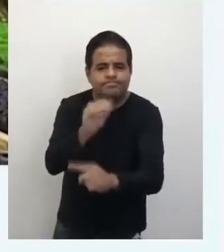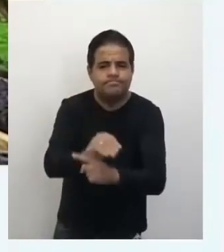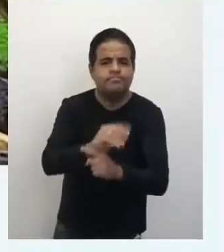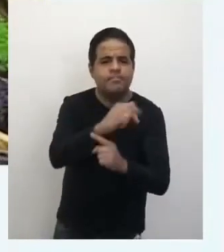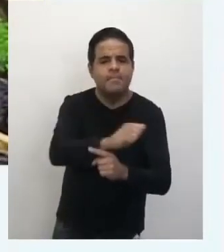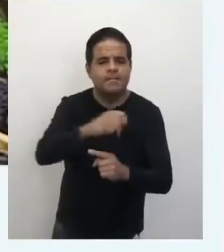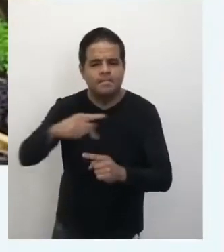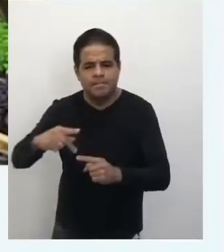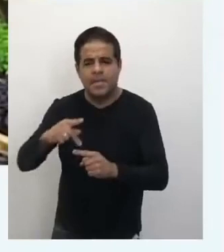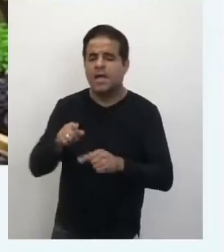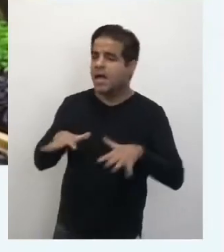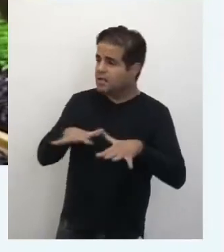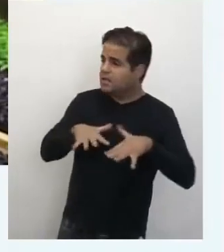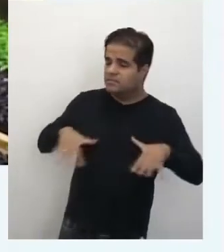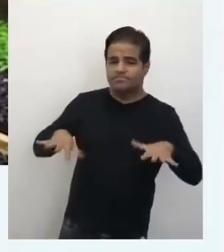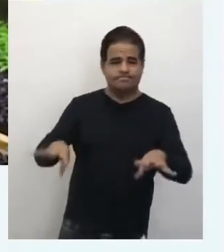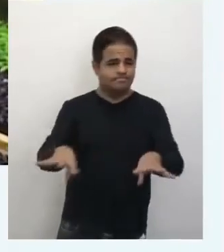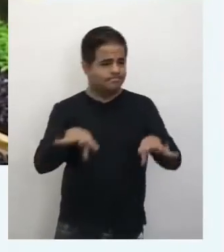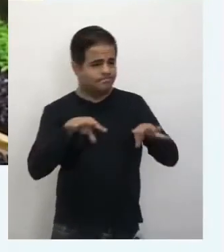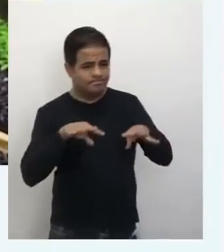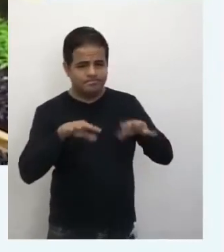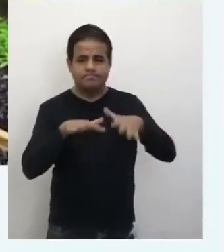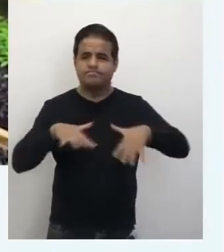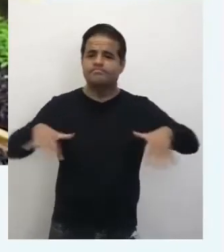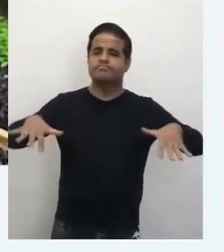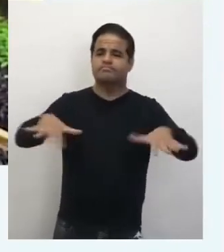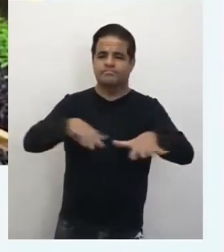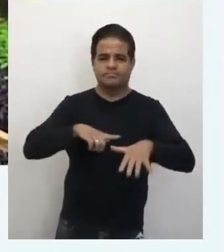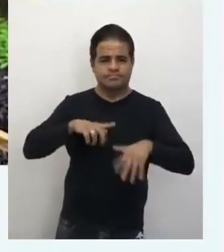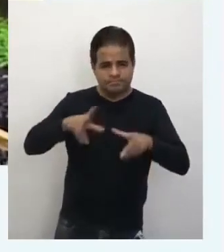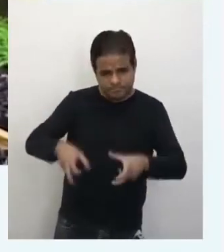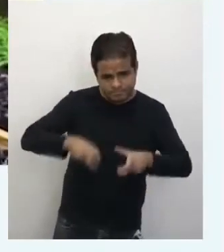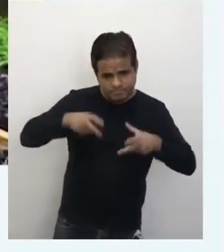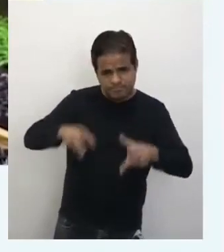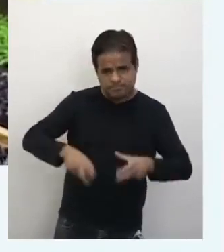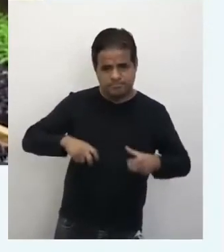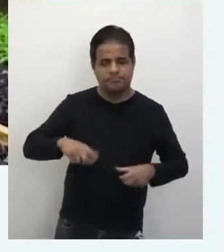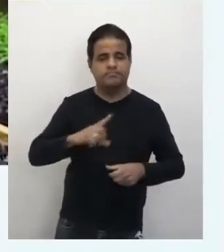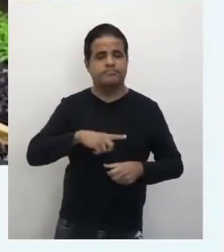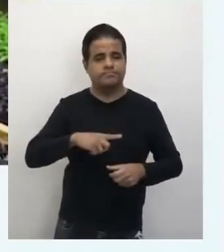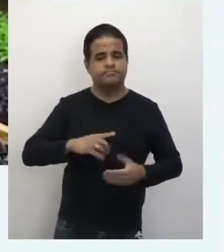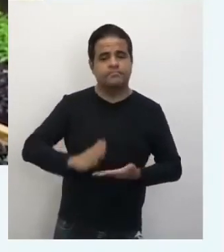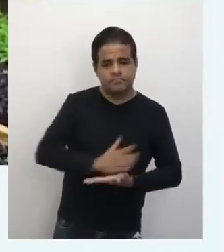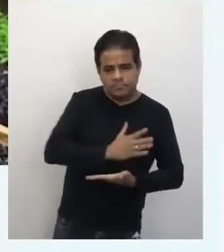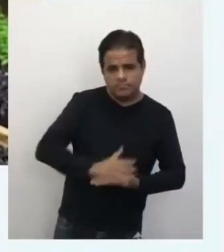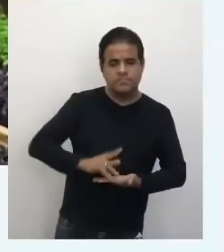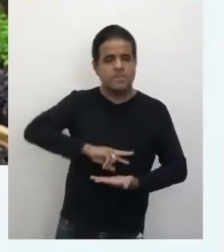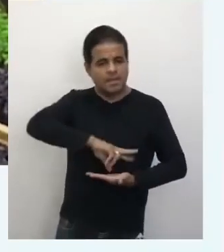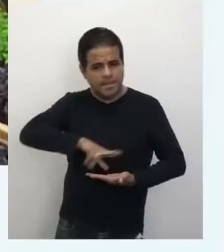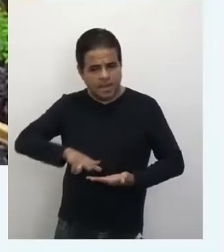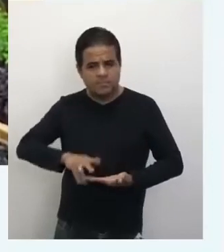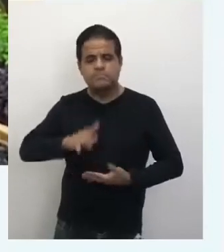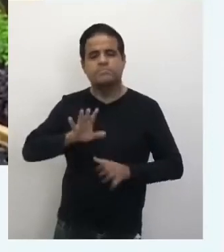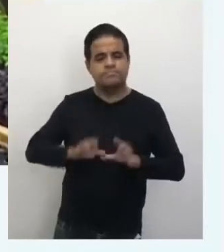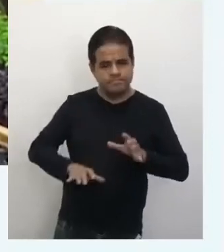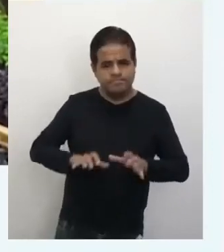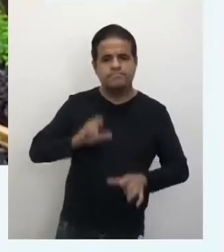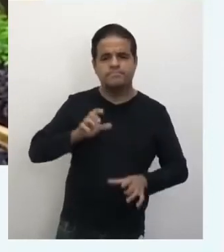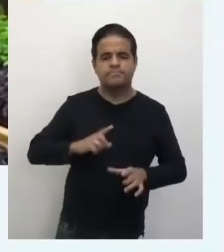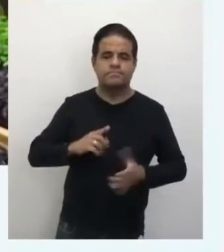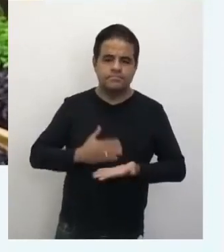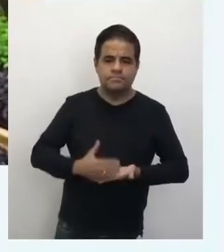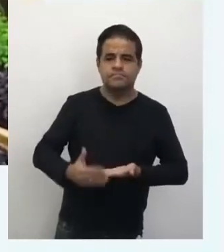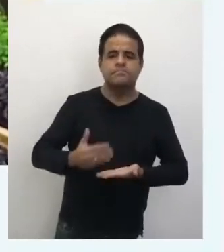APP. A região aqui, de um modo geral, ela foi muito explorada. Tem algumas espécies que são de origem